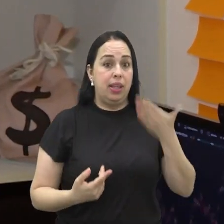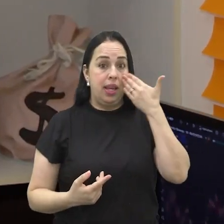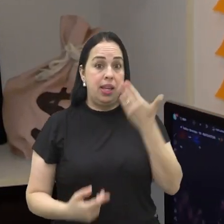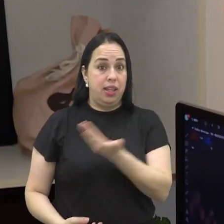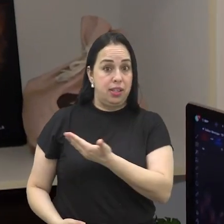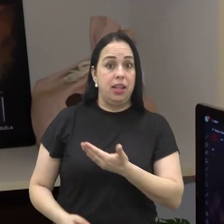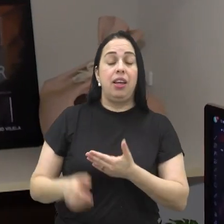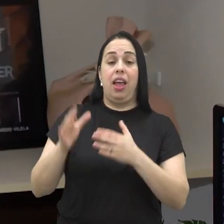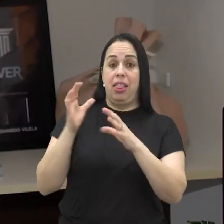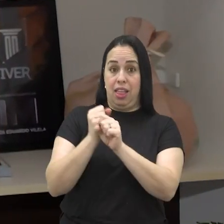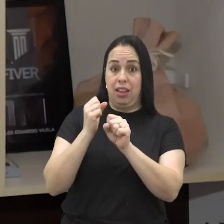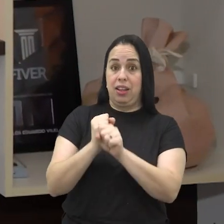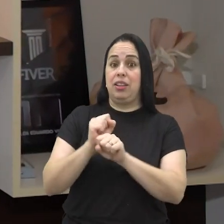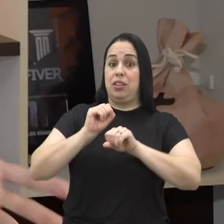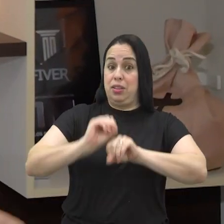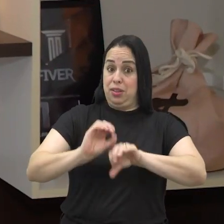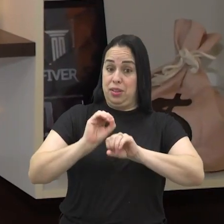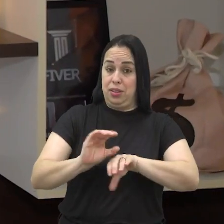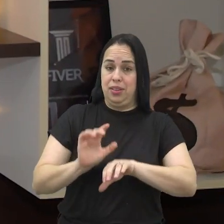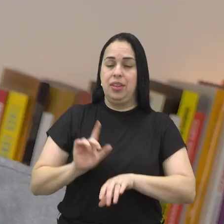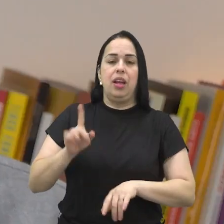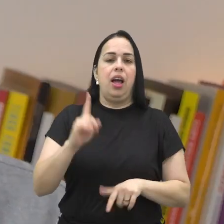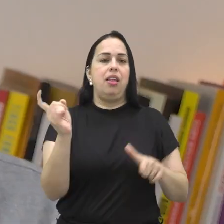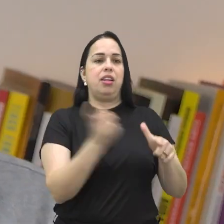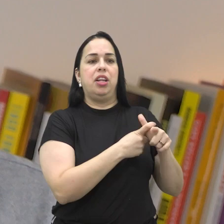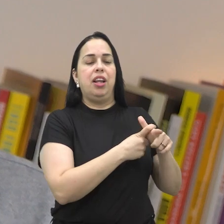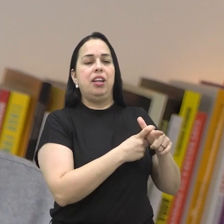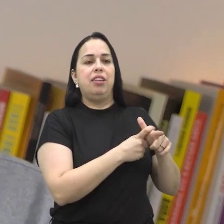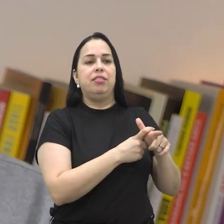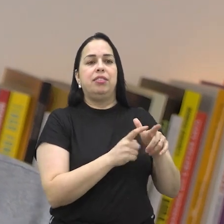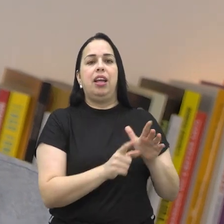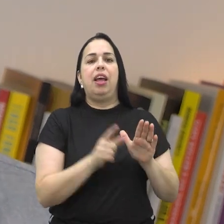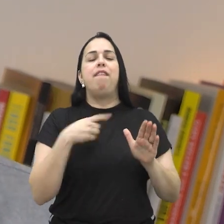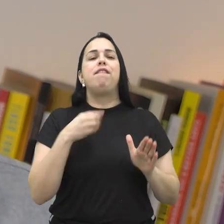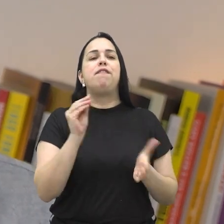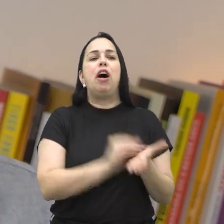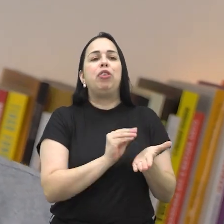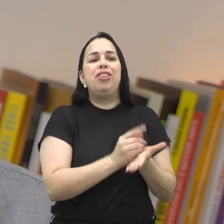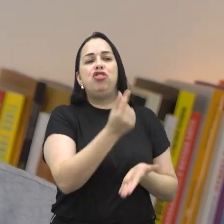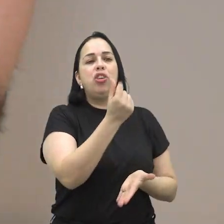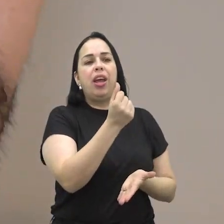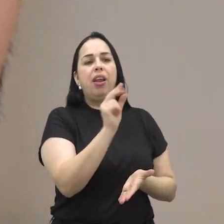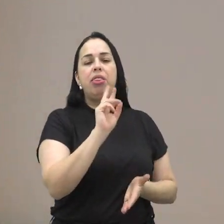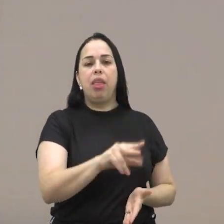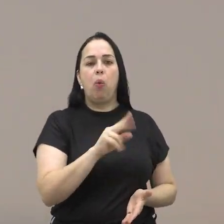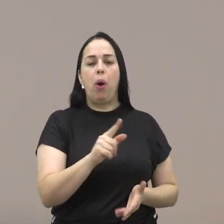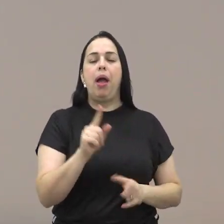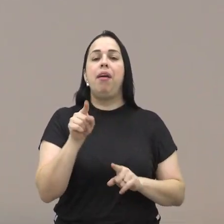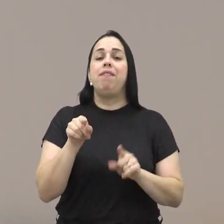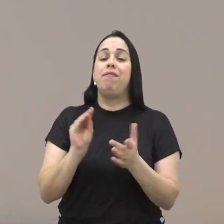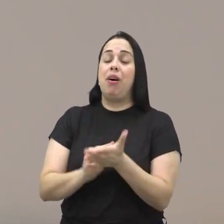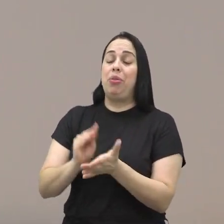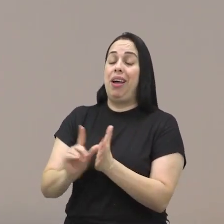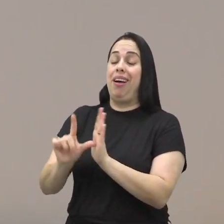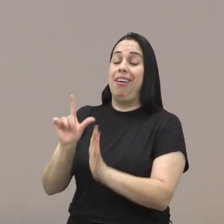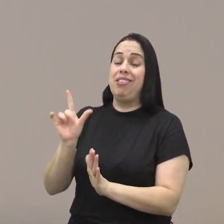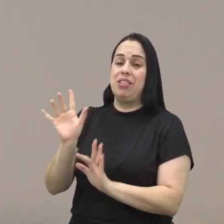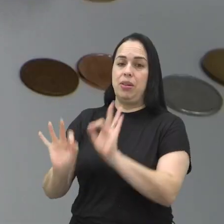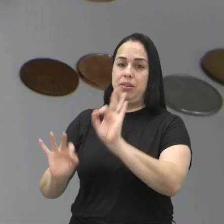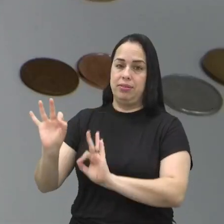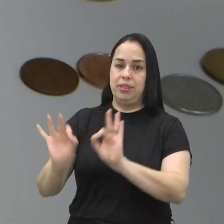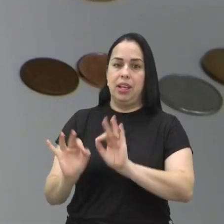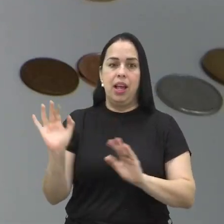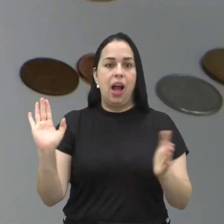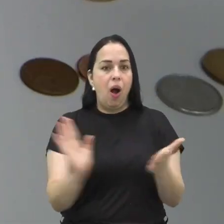financeiro aponta que o problema do endividamento não é somente a falta de recursos, mas também de